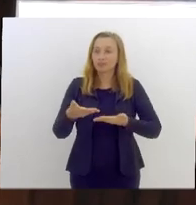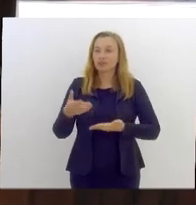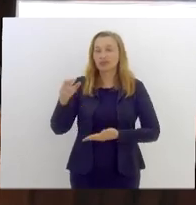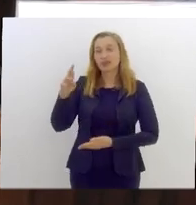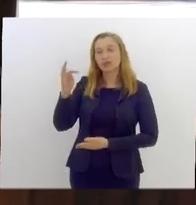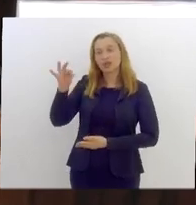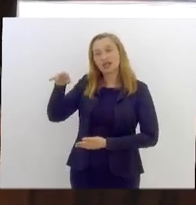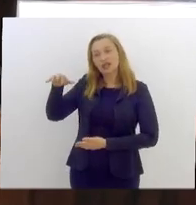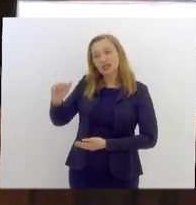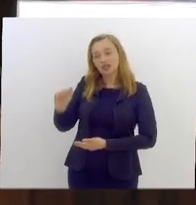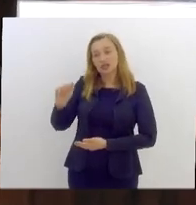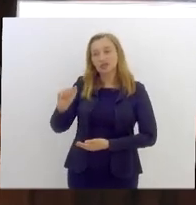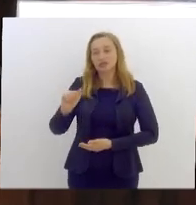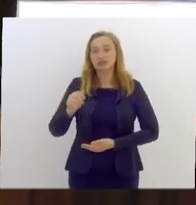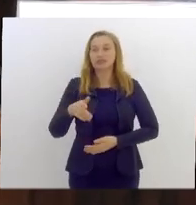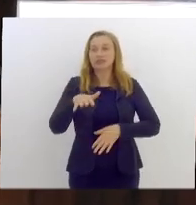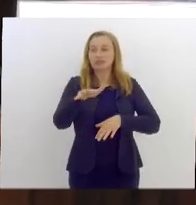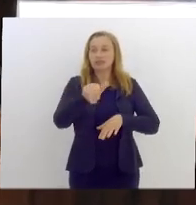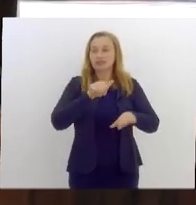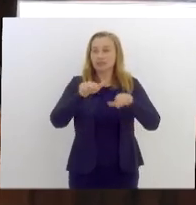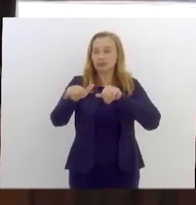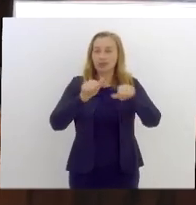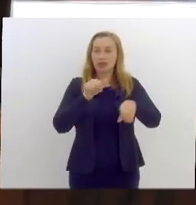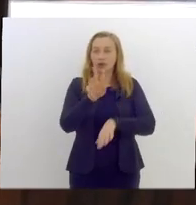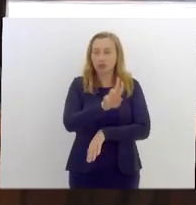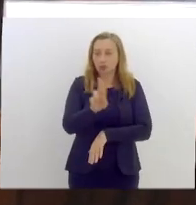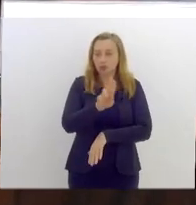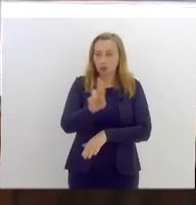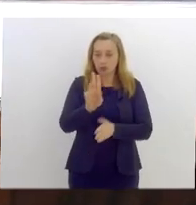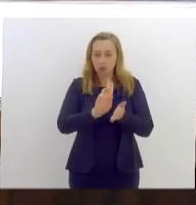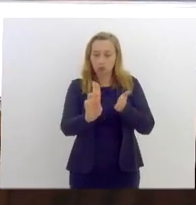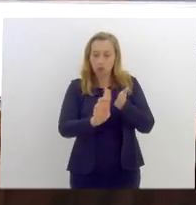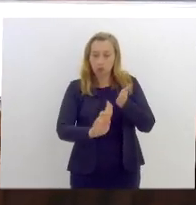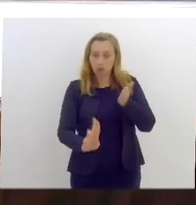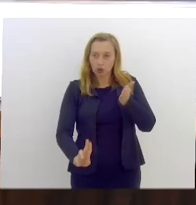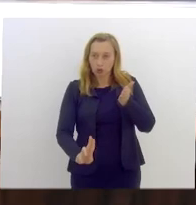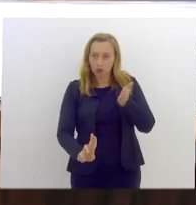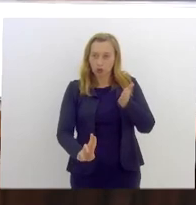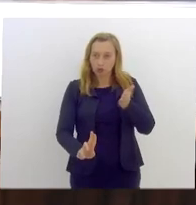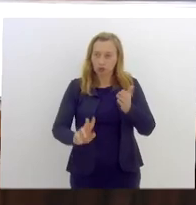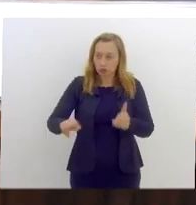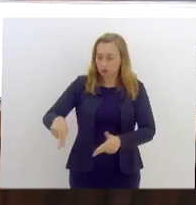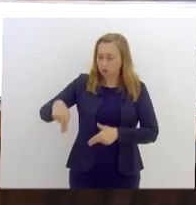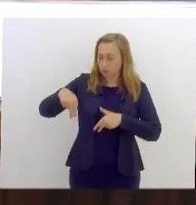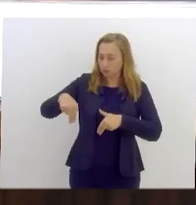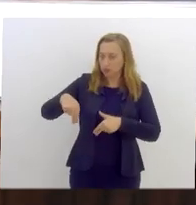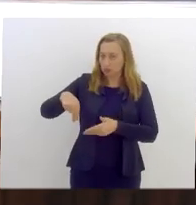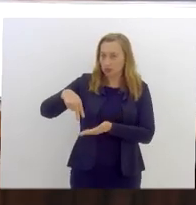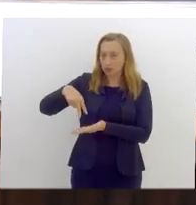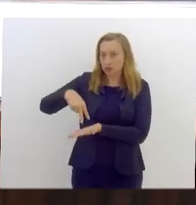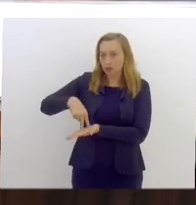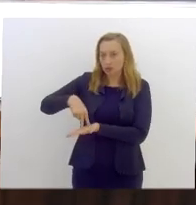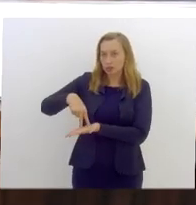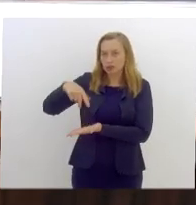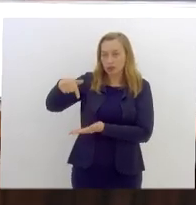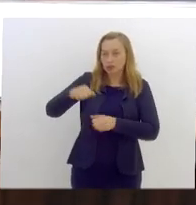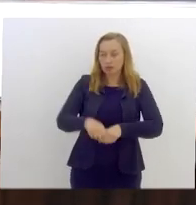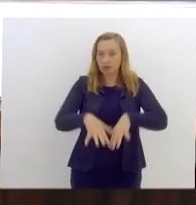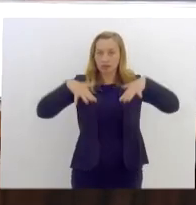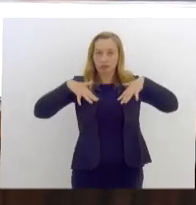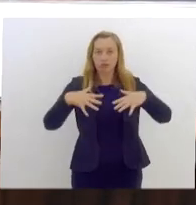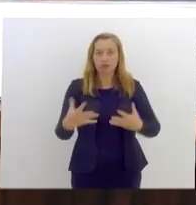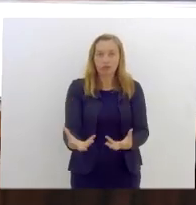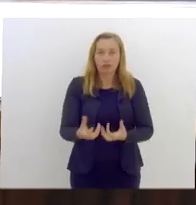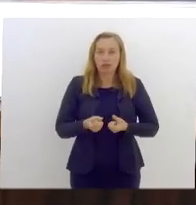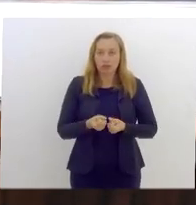cerimonialista que fará a chamada dos agraciados e, à medida que forem nominados, devem tomar posição de destaque no centro do plenário para receberem